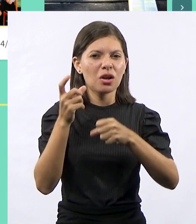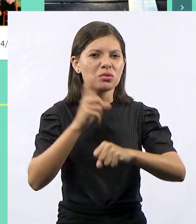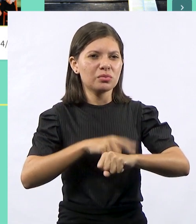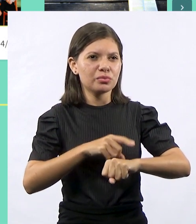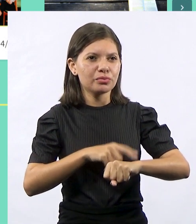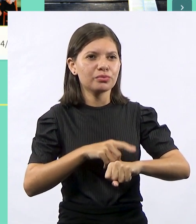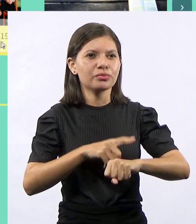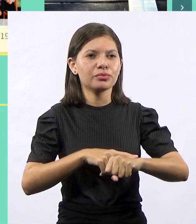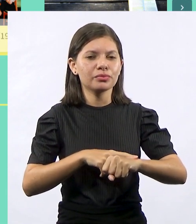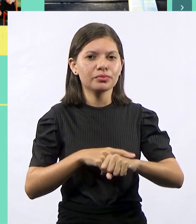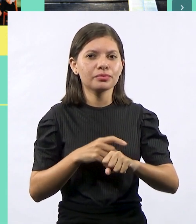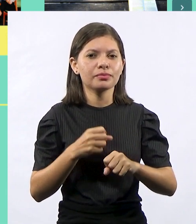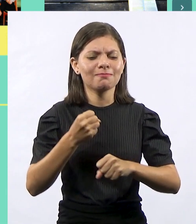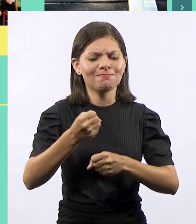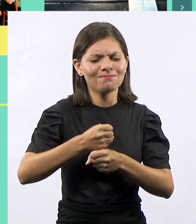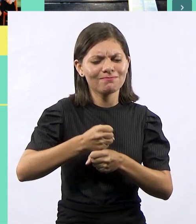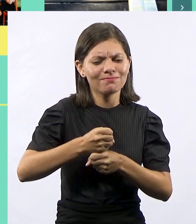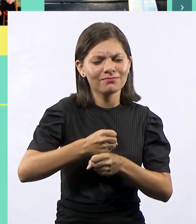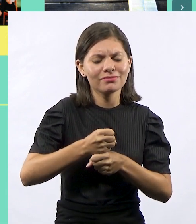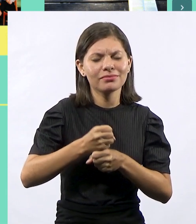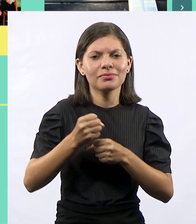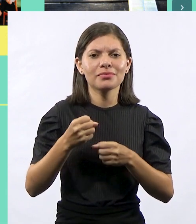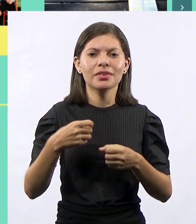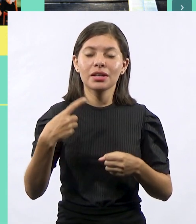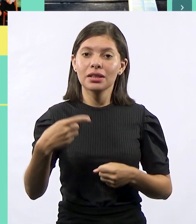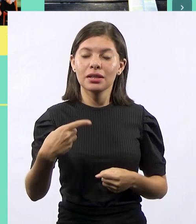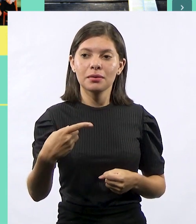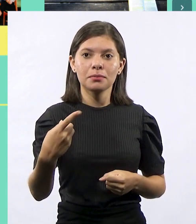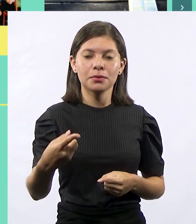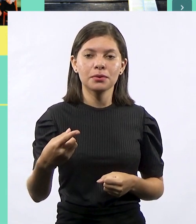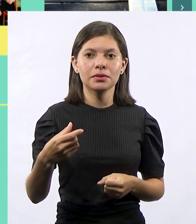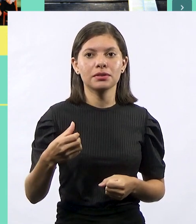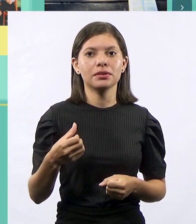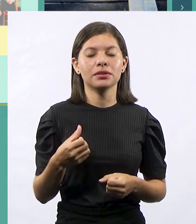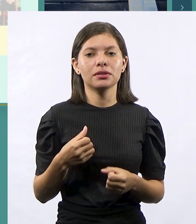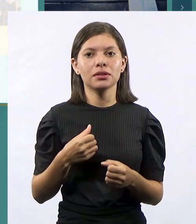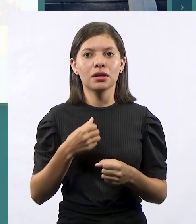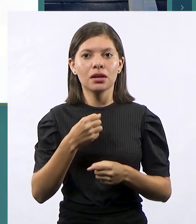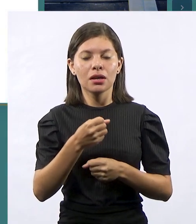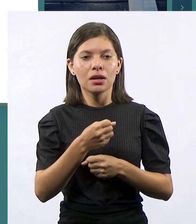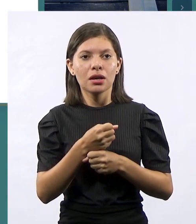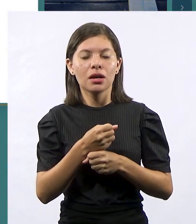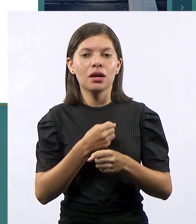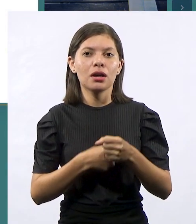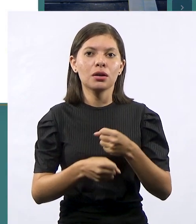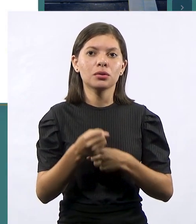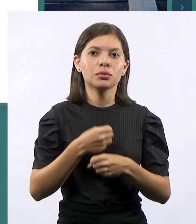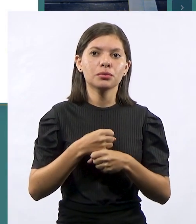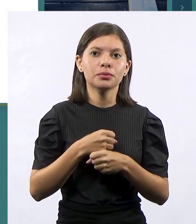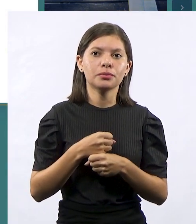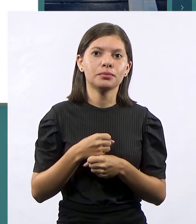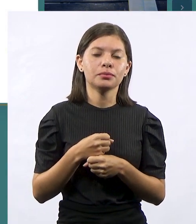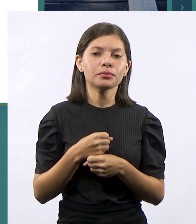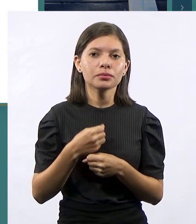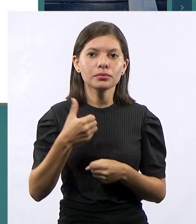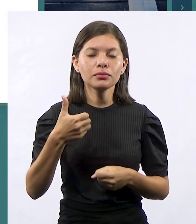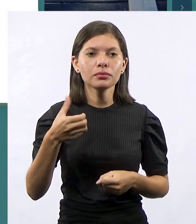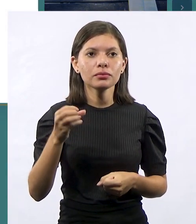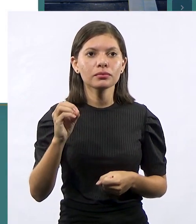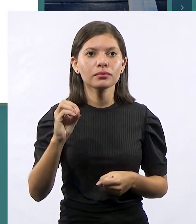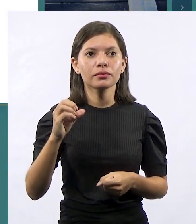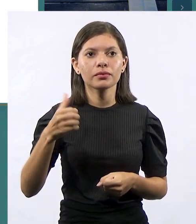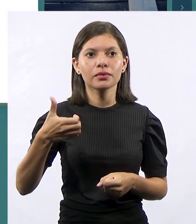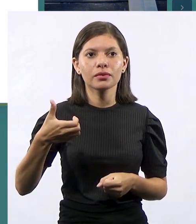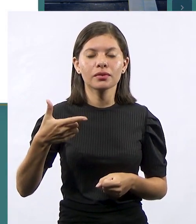lapso temporal muito grande. E depois, em 2020, a gente, né, a partir da era